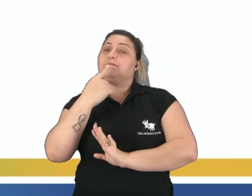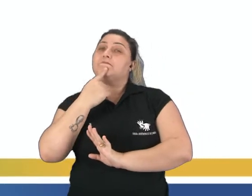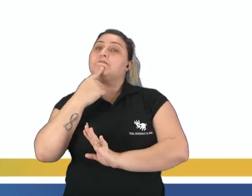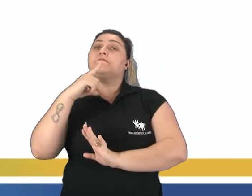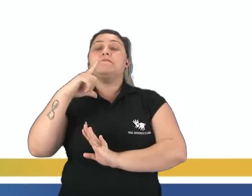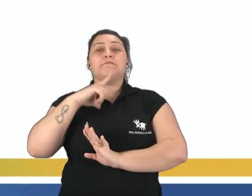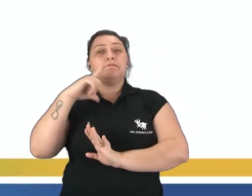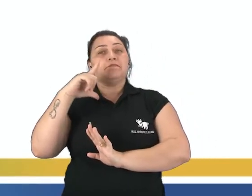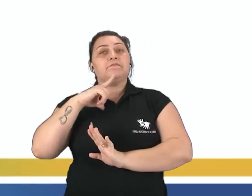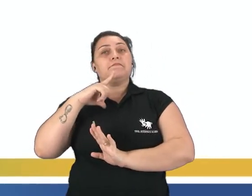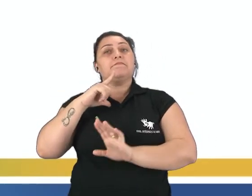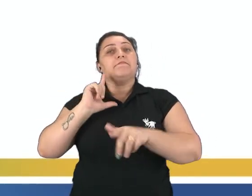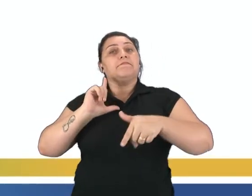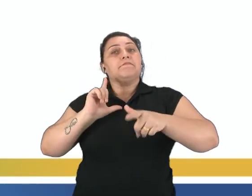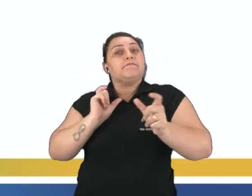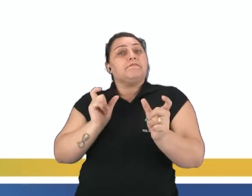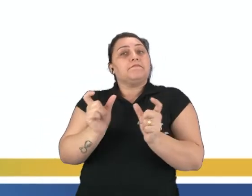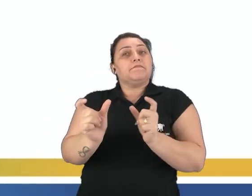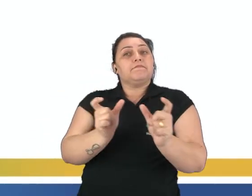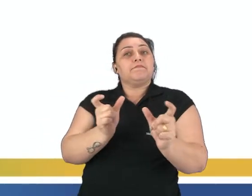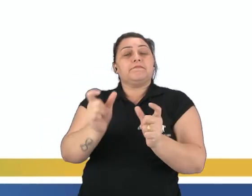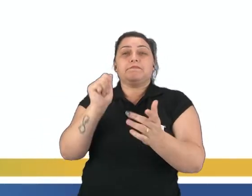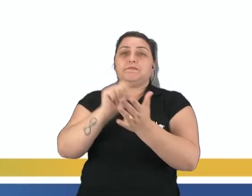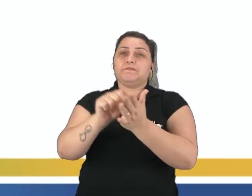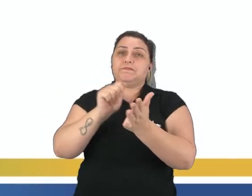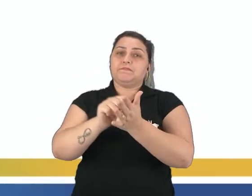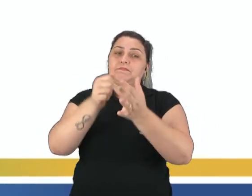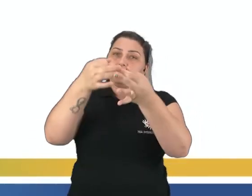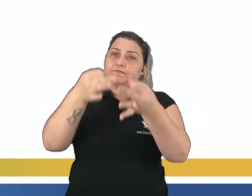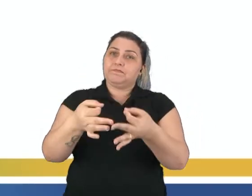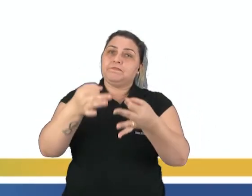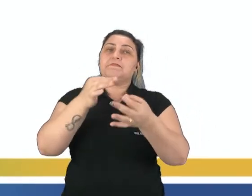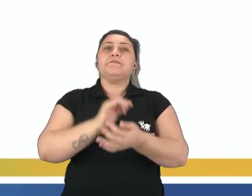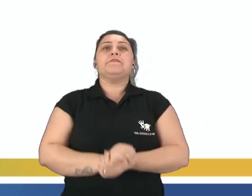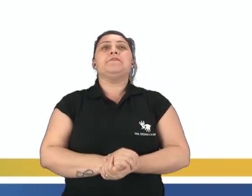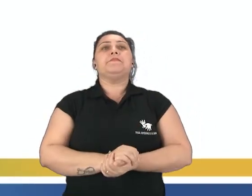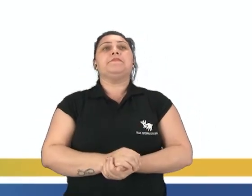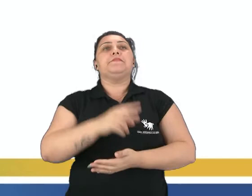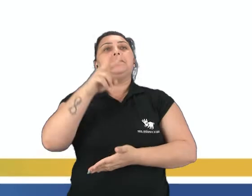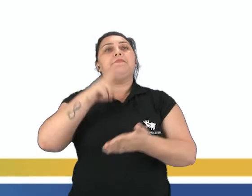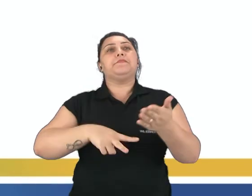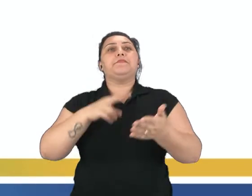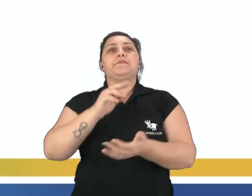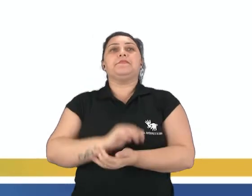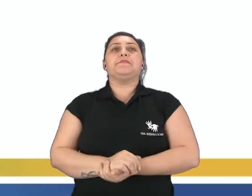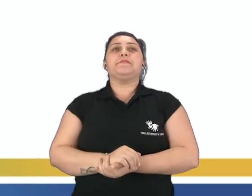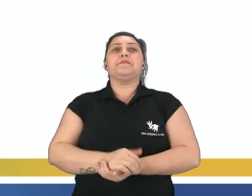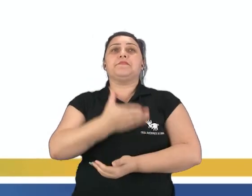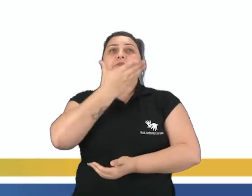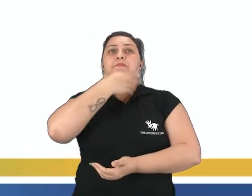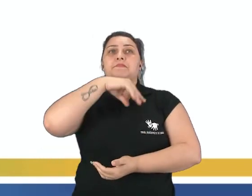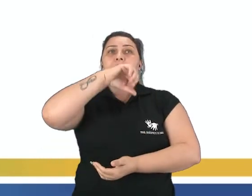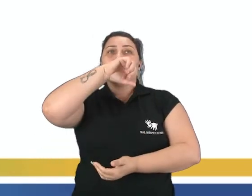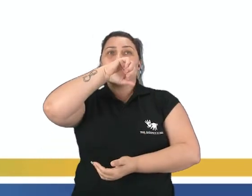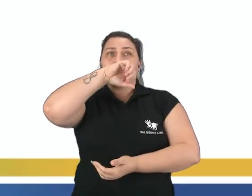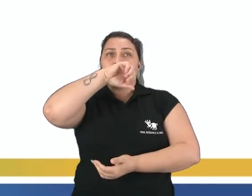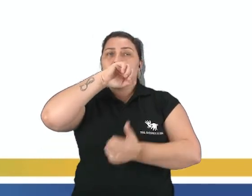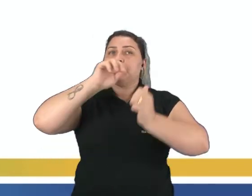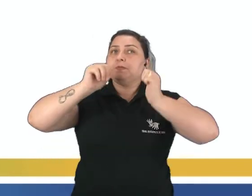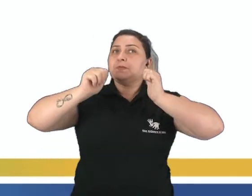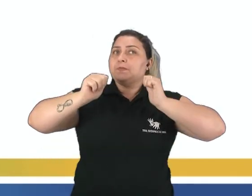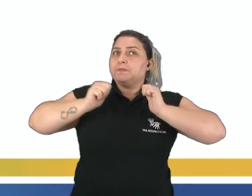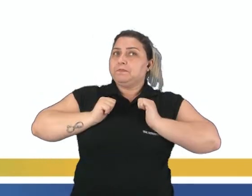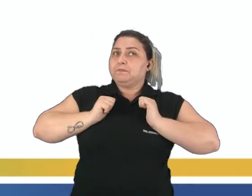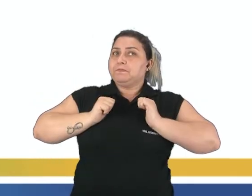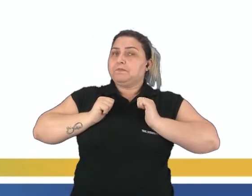e temos palavras escritas, certinho? Vamos ler aqui. Papai está